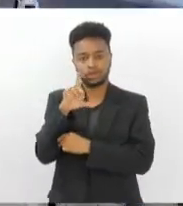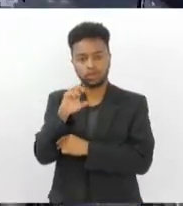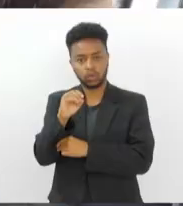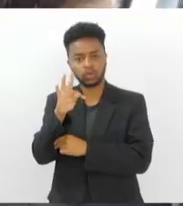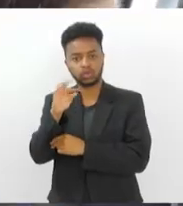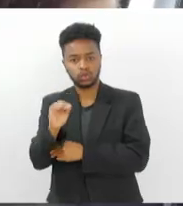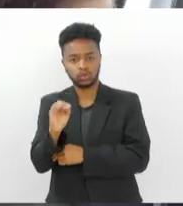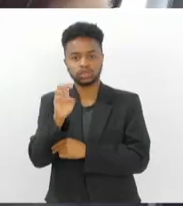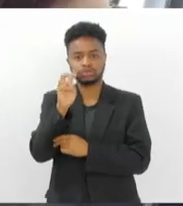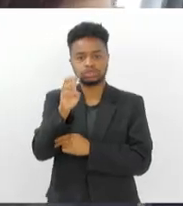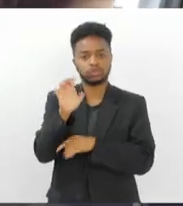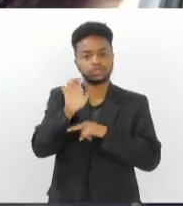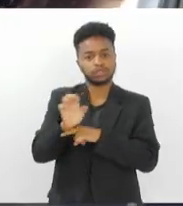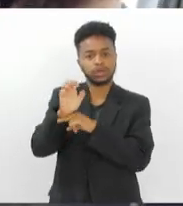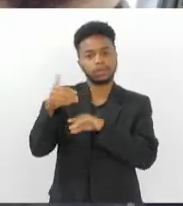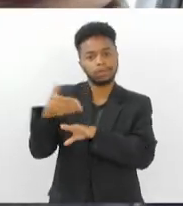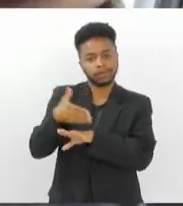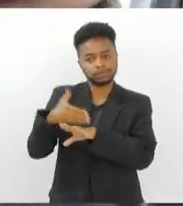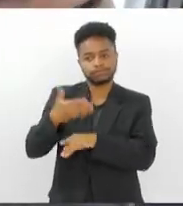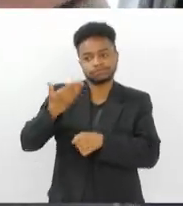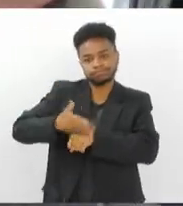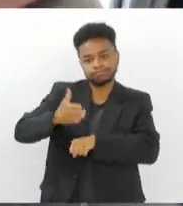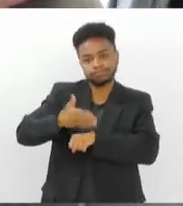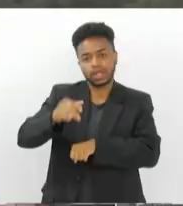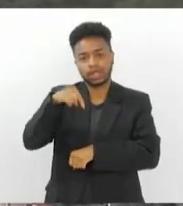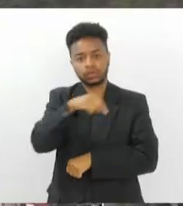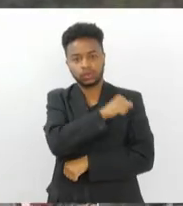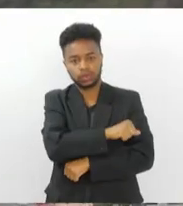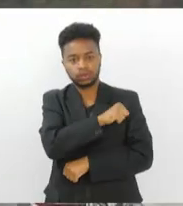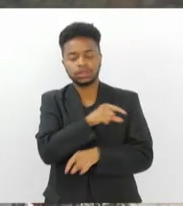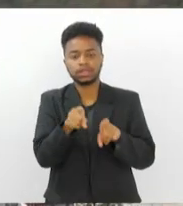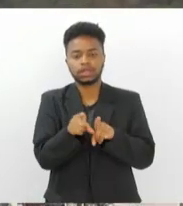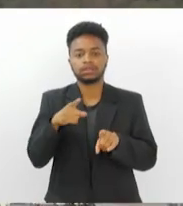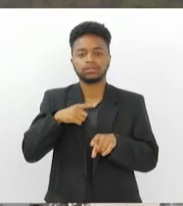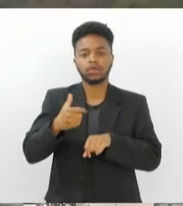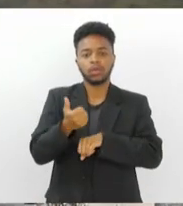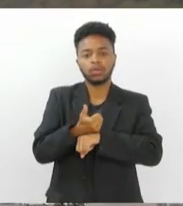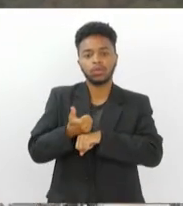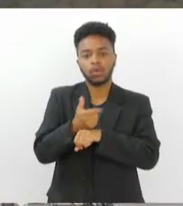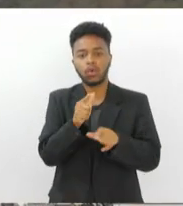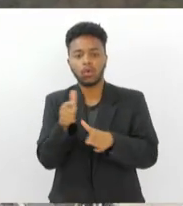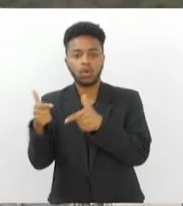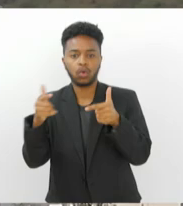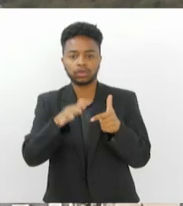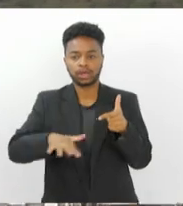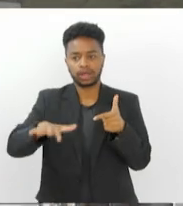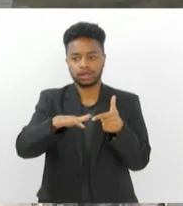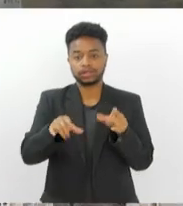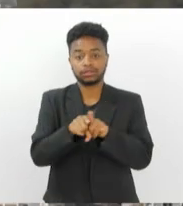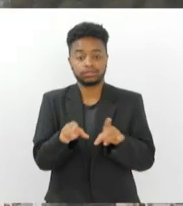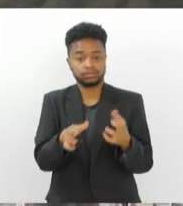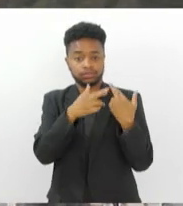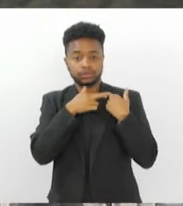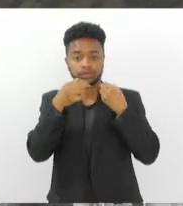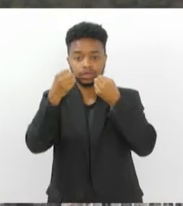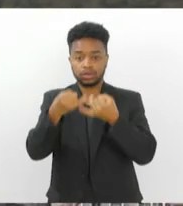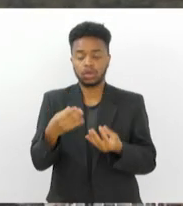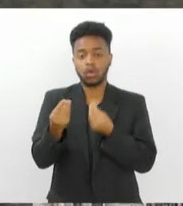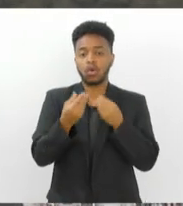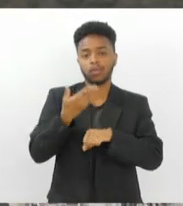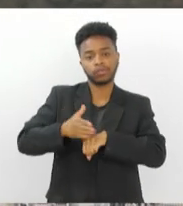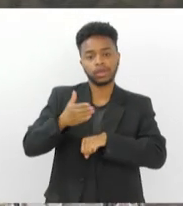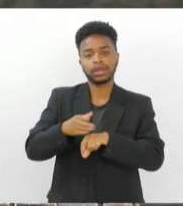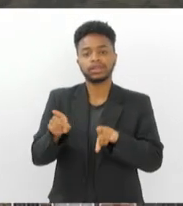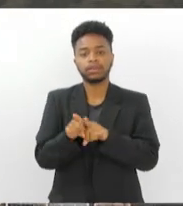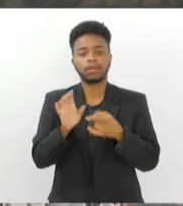Fluminense e profissionais de outras localidades estão programados responsáveis explicam o treinamento e enfatizam a importância de